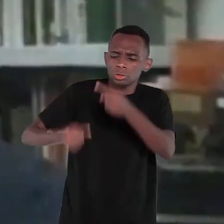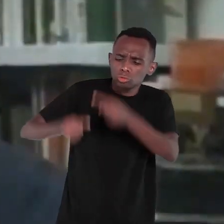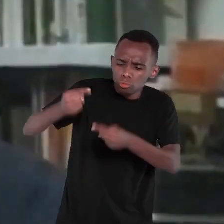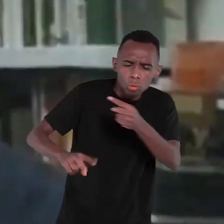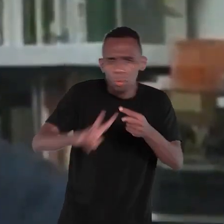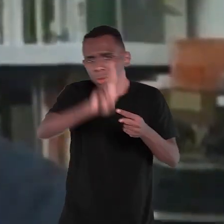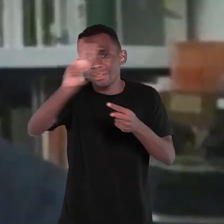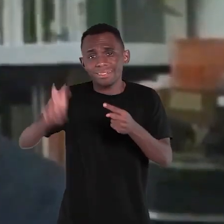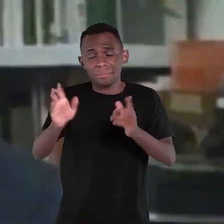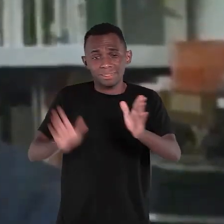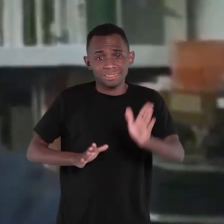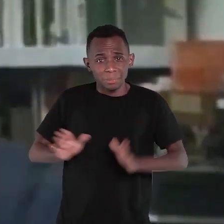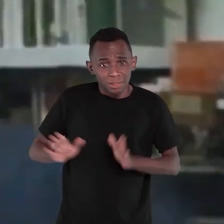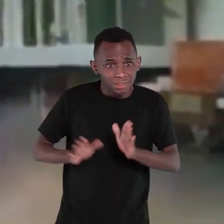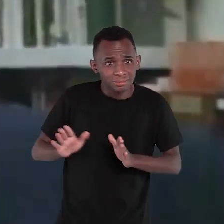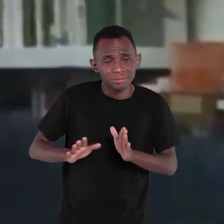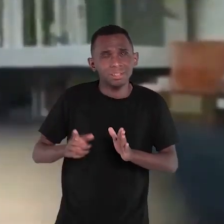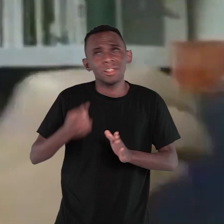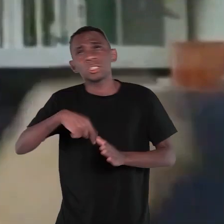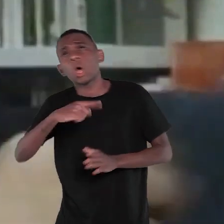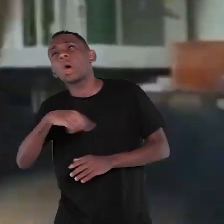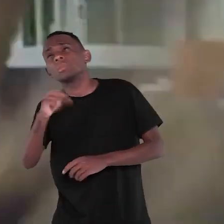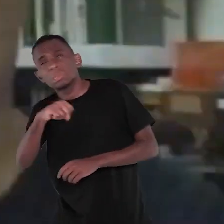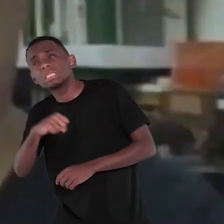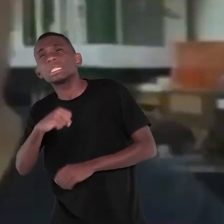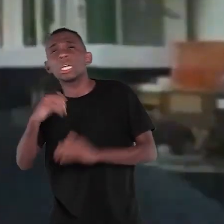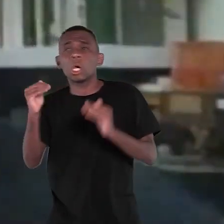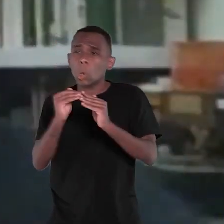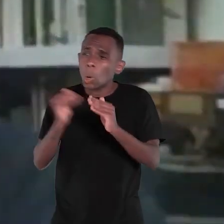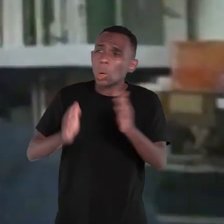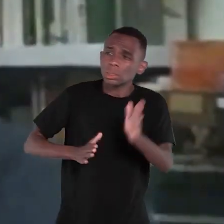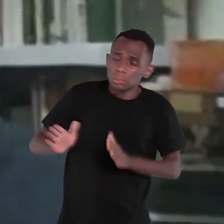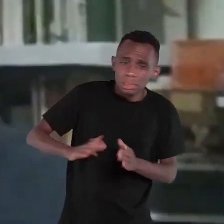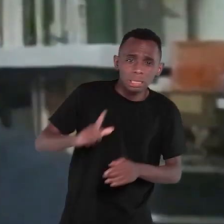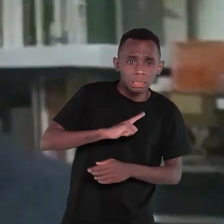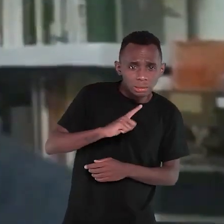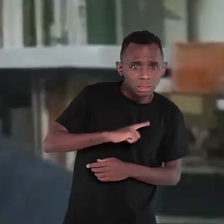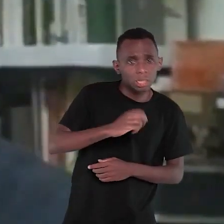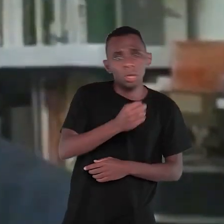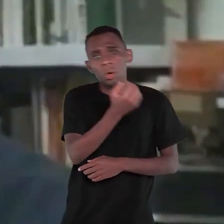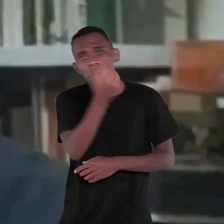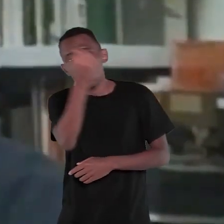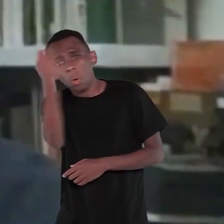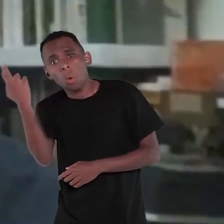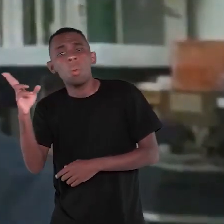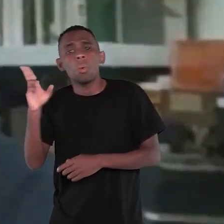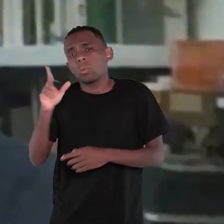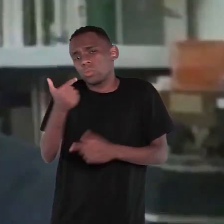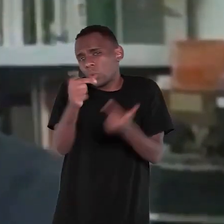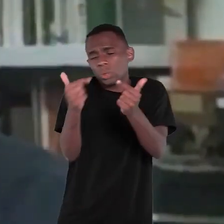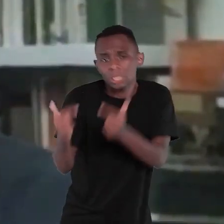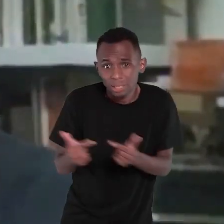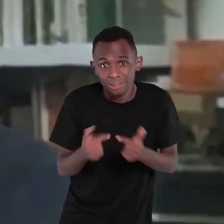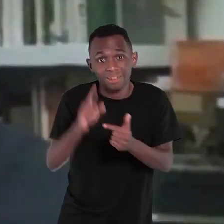quando se discute a questão da acessibilidade, nós somos acessíveis, não somos acessíveis. Eu acho que essa é uma discussão um